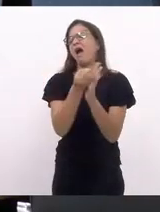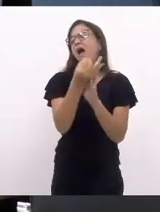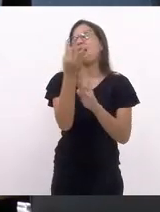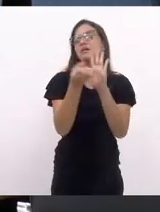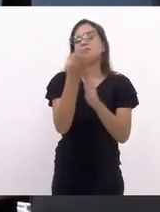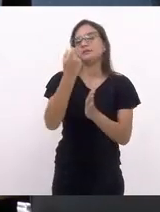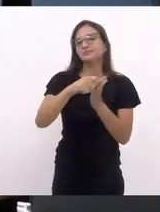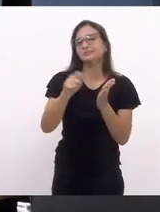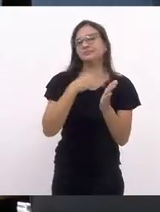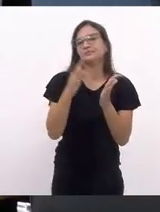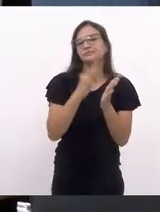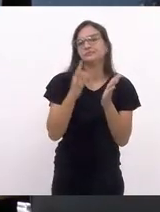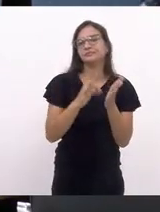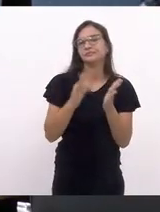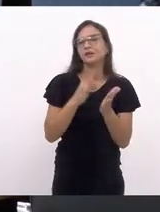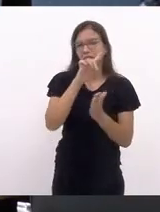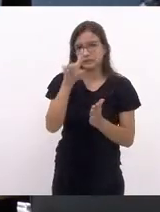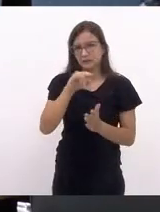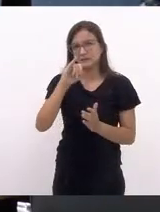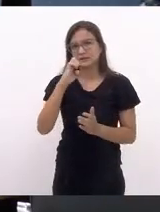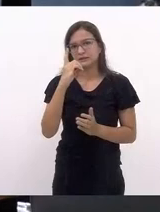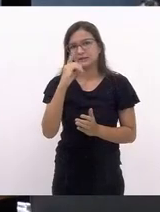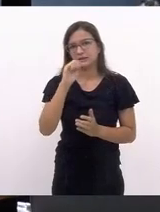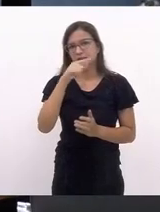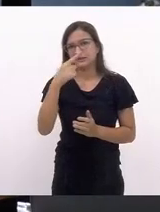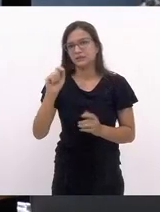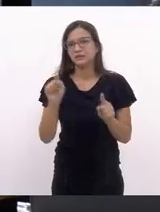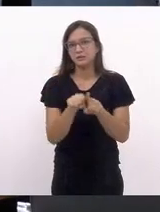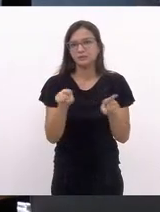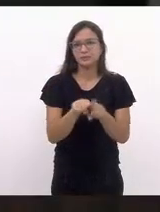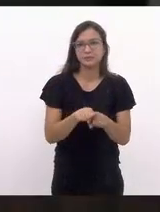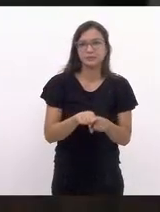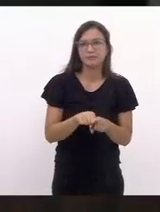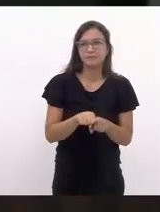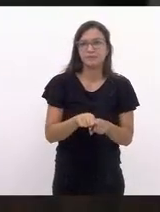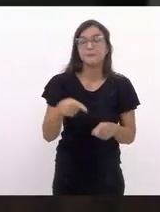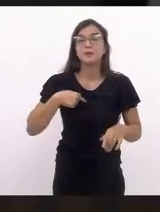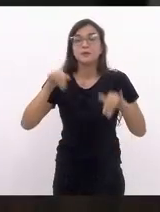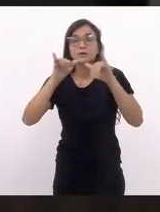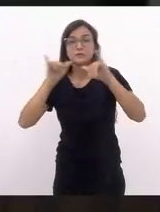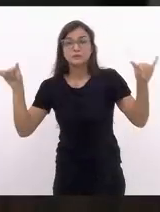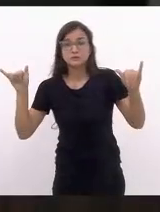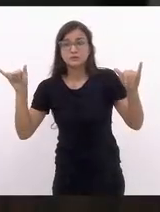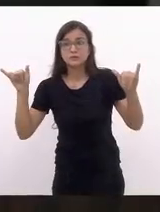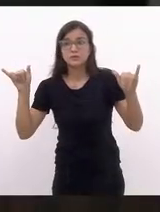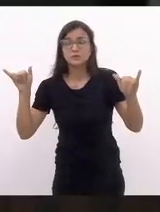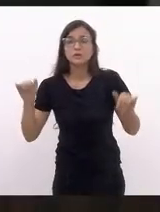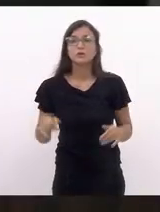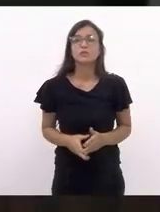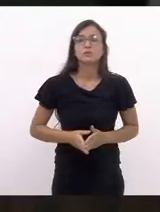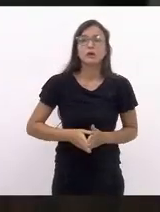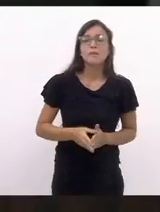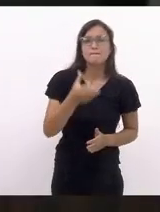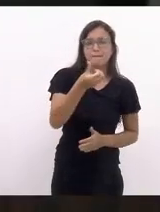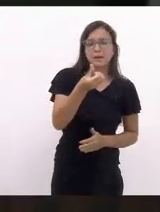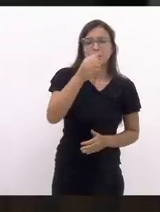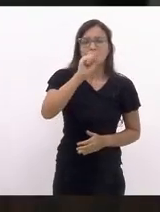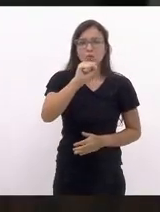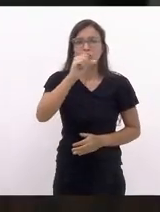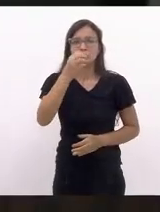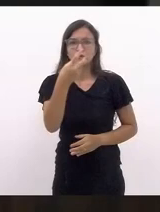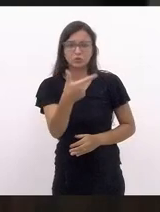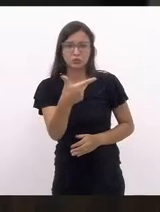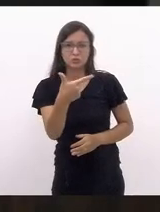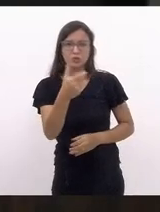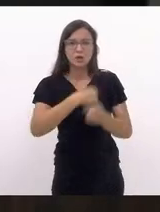cidade também e anuncia implantação de na descrição que após a resolução 6829 21 de outro Deputado